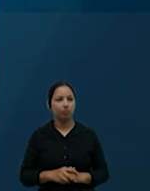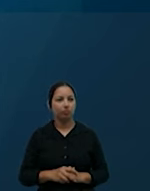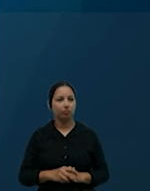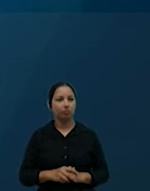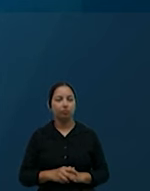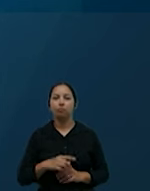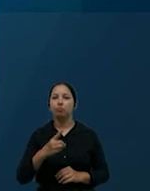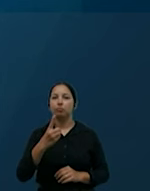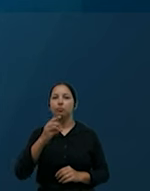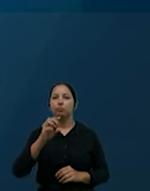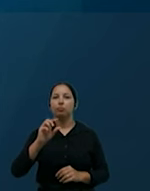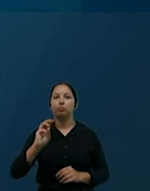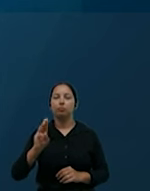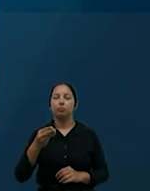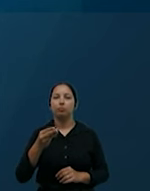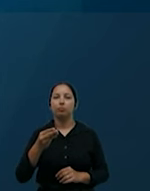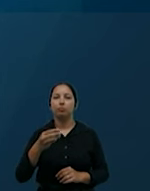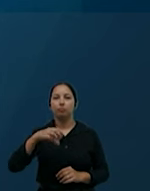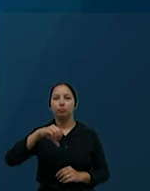1.912.784 de São Paulo e